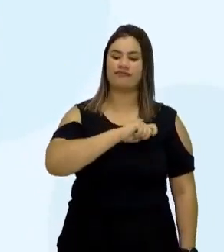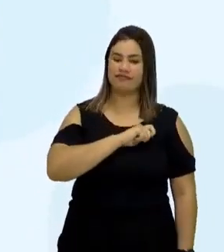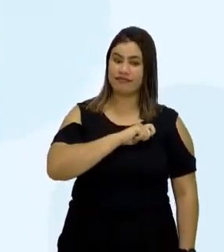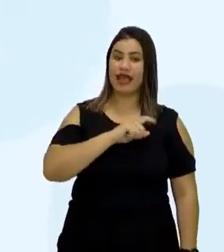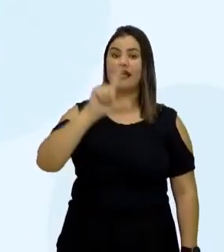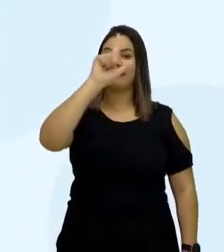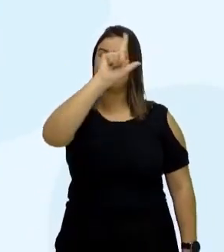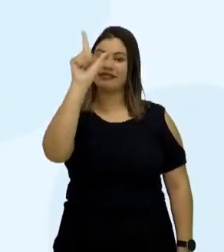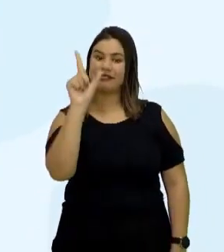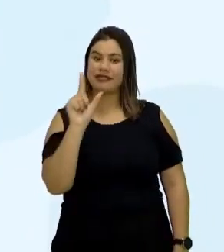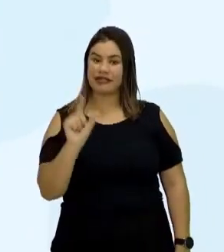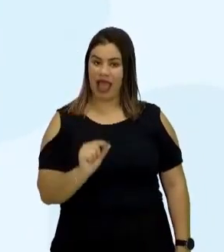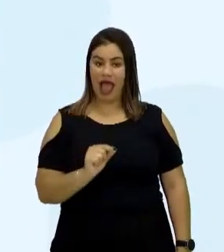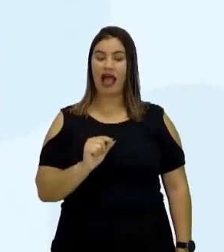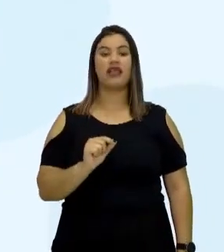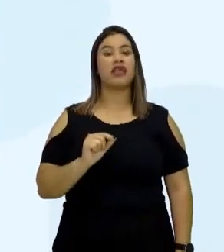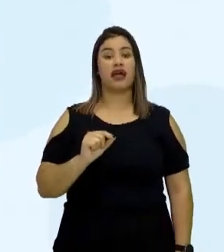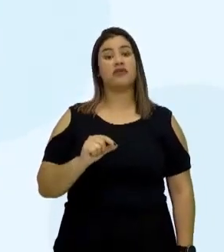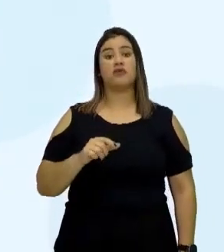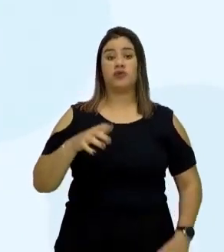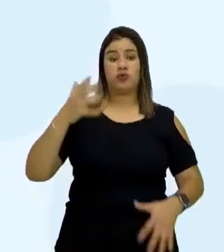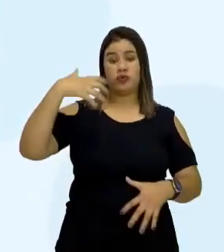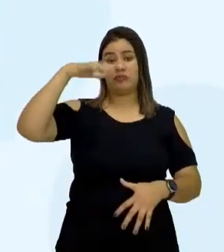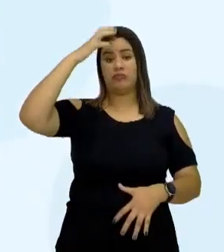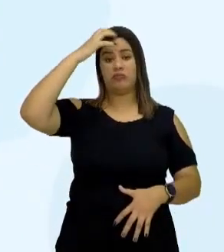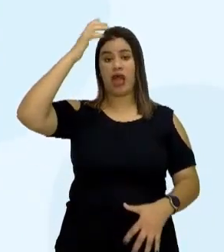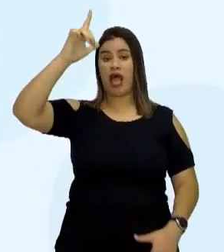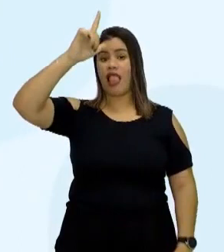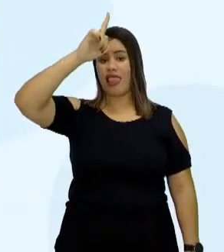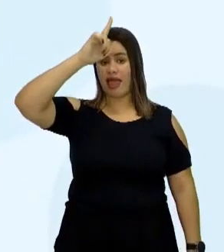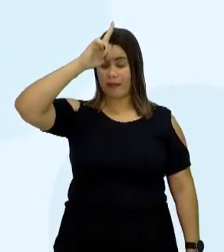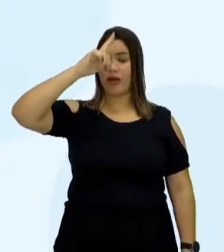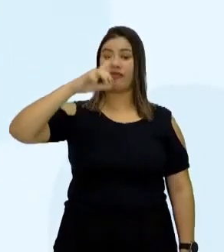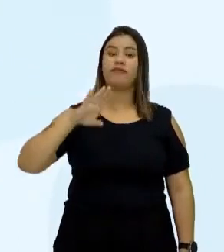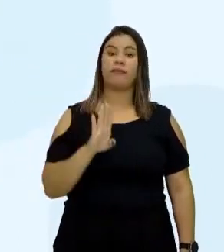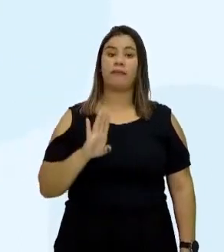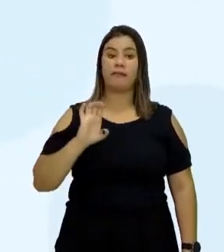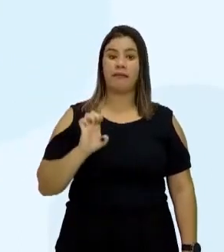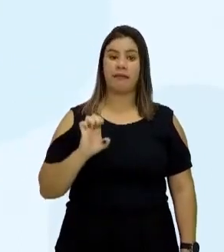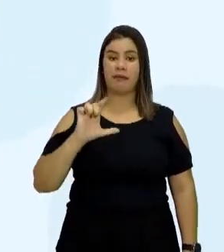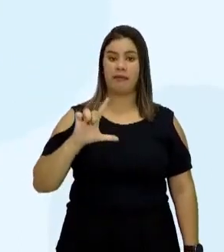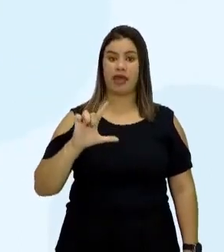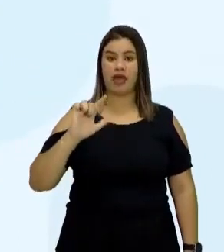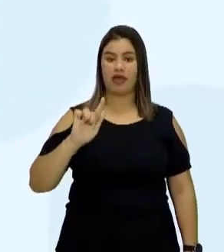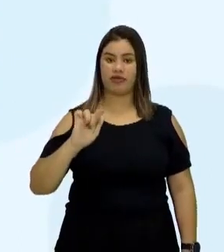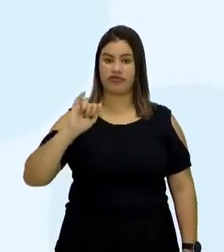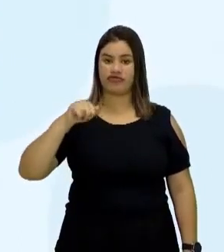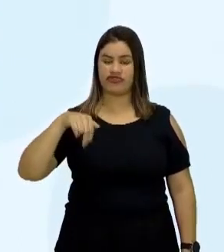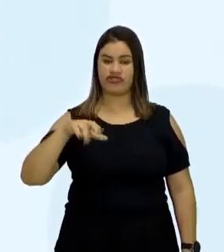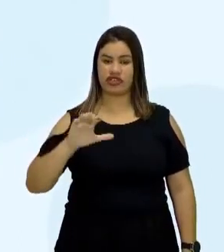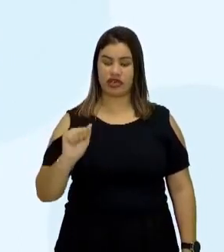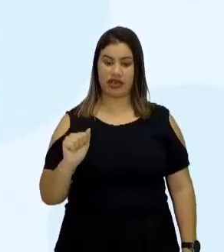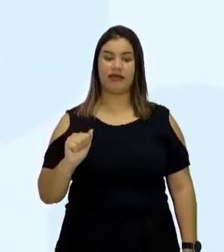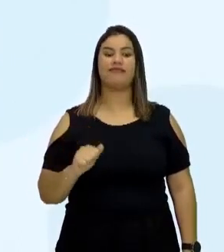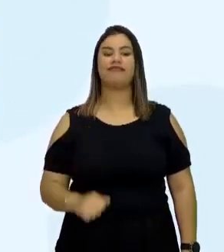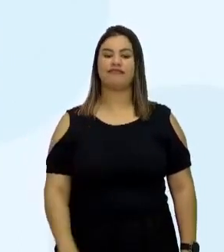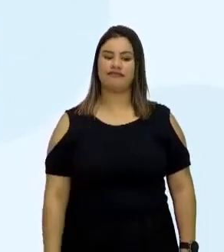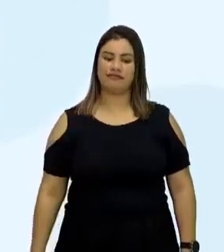temos Itália, o Império Alemão, né, a Bélgica, né, a Libéria não teve lá a